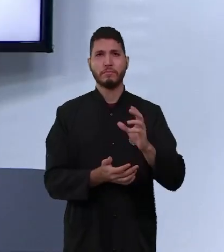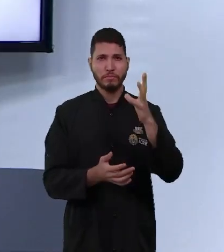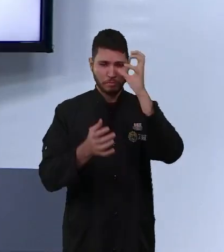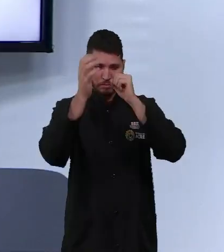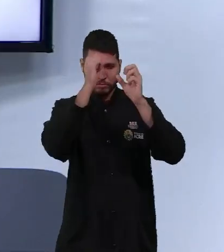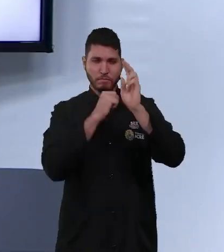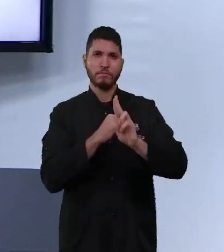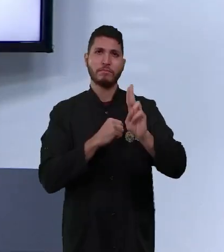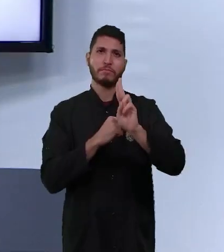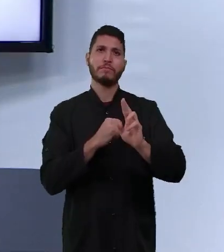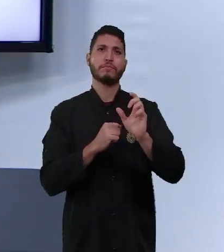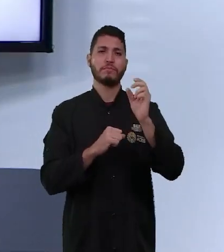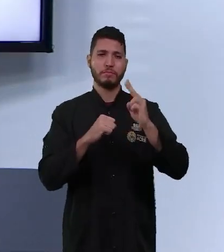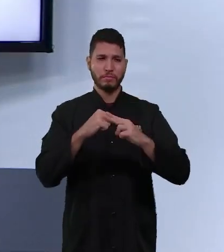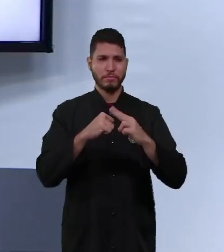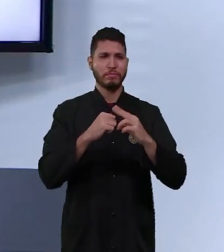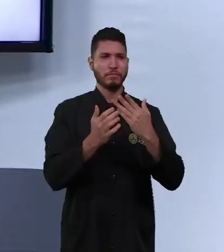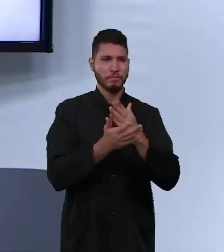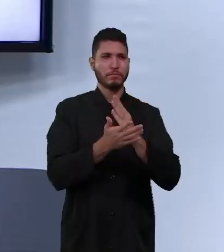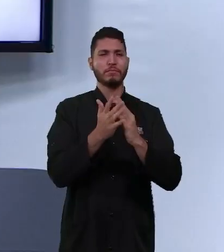algumas frases em espanhol.